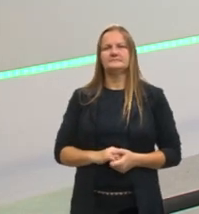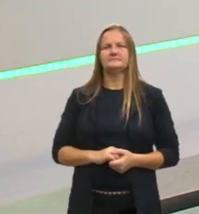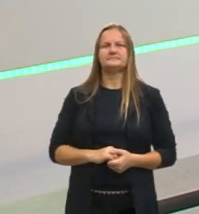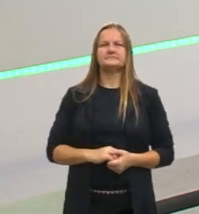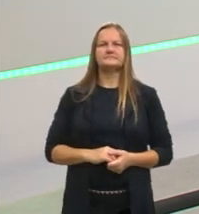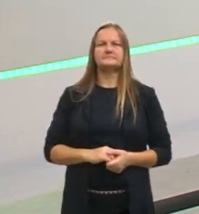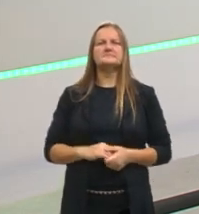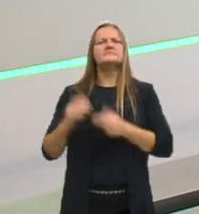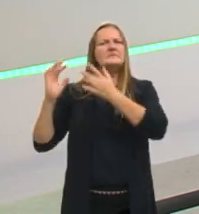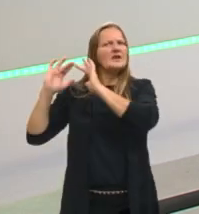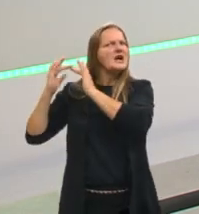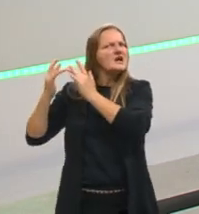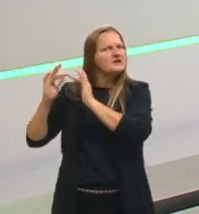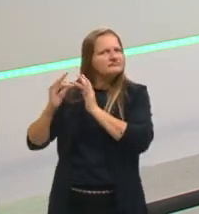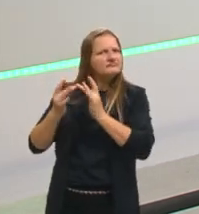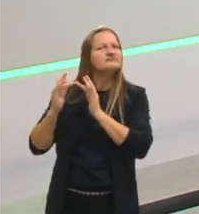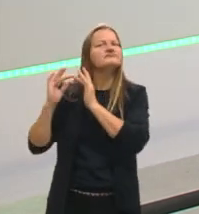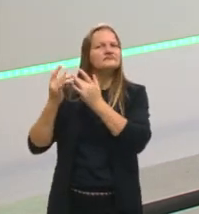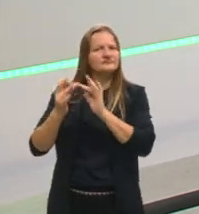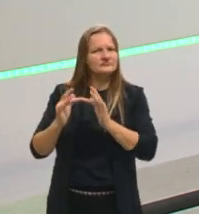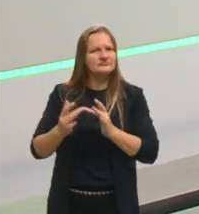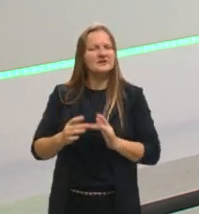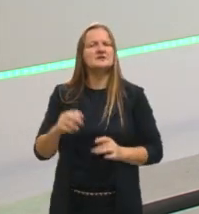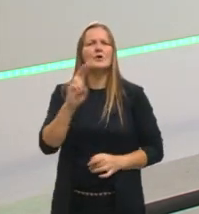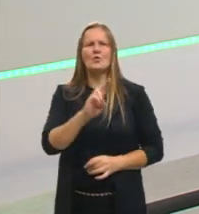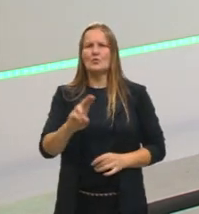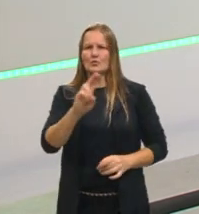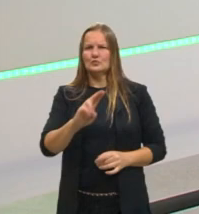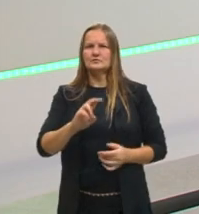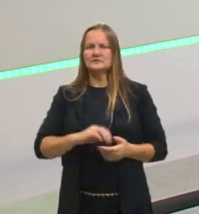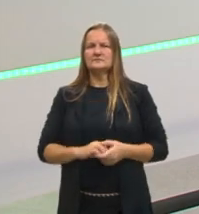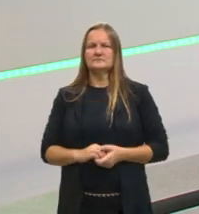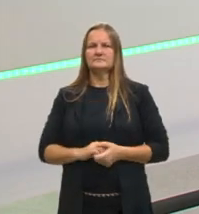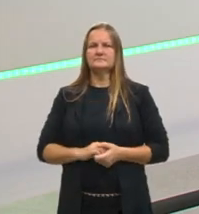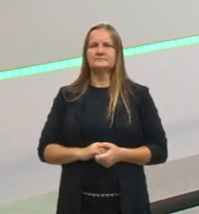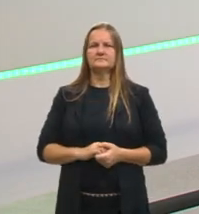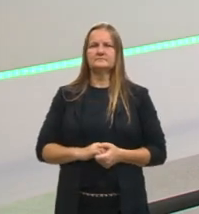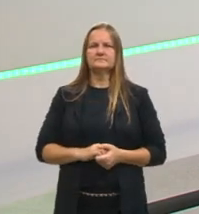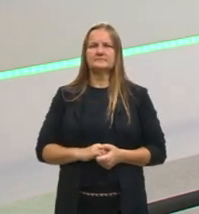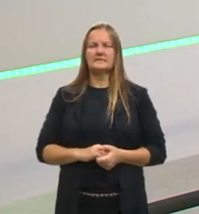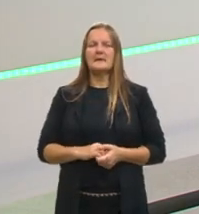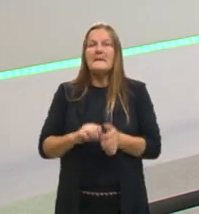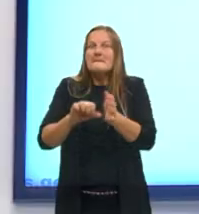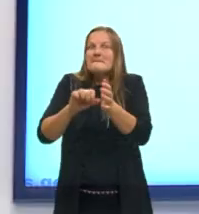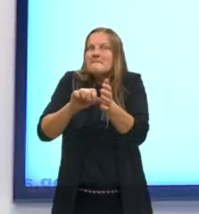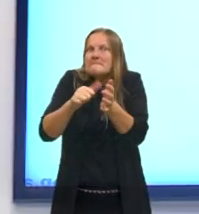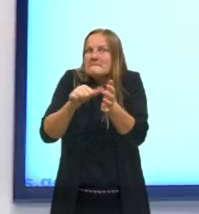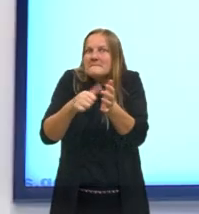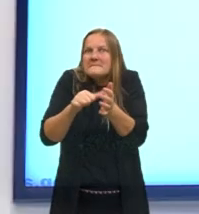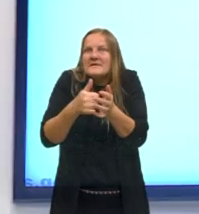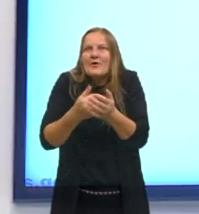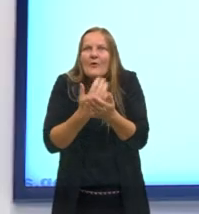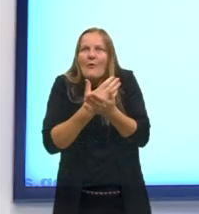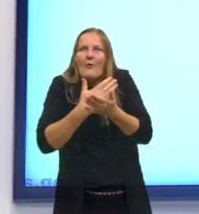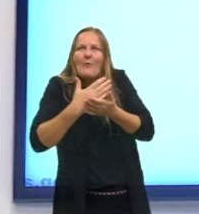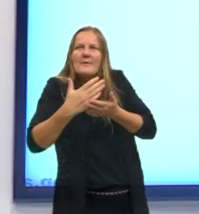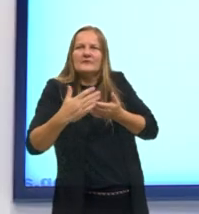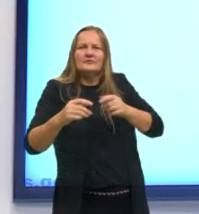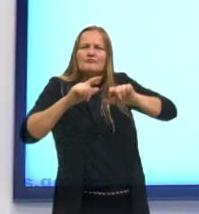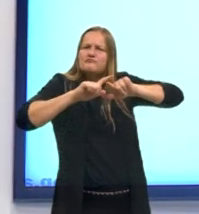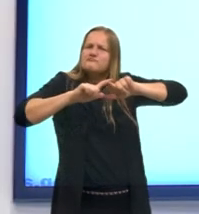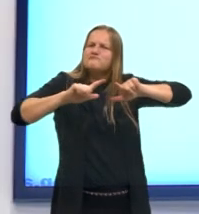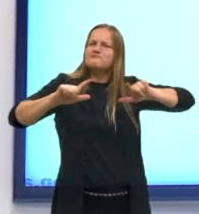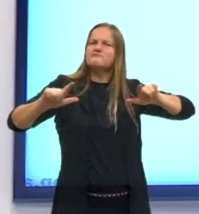que a clássica certo mercado então foi um dos primeiros cartógrafos que a gente teve E aí ela é conforme olha